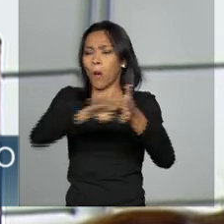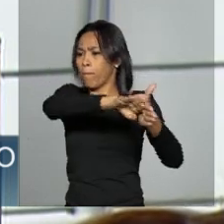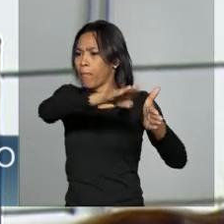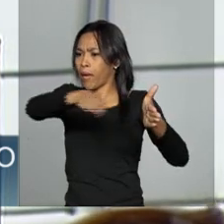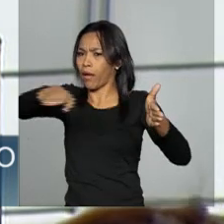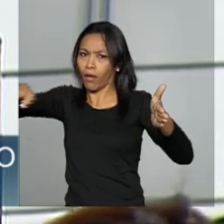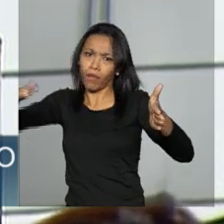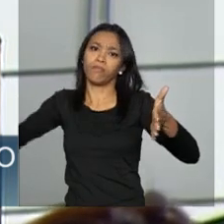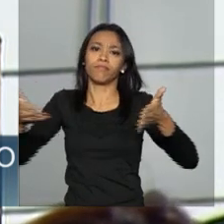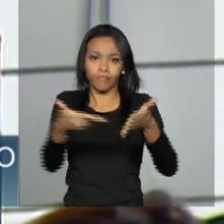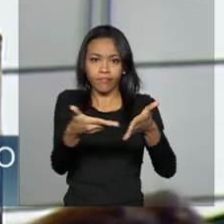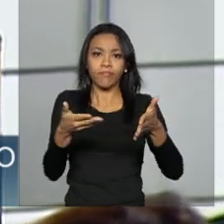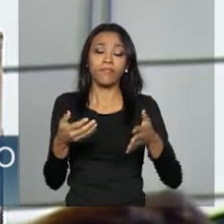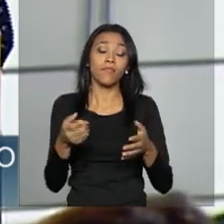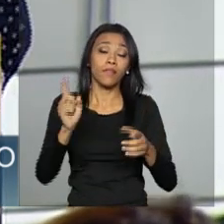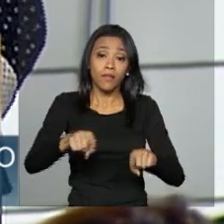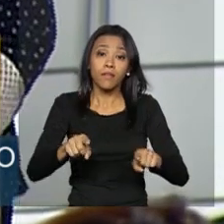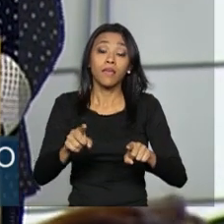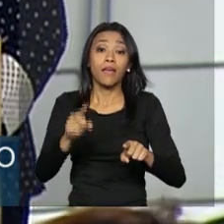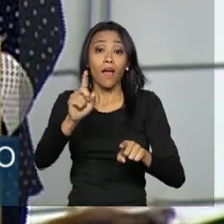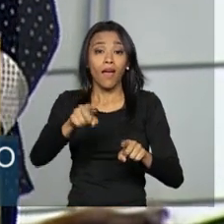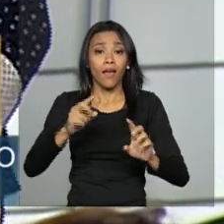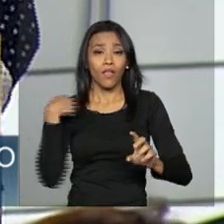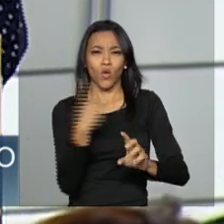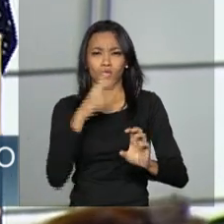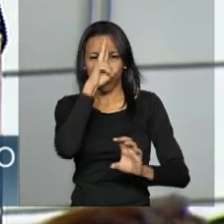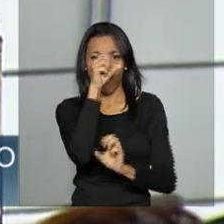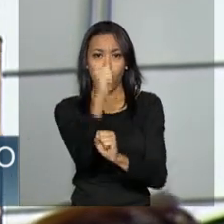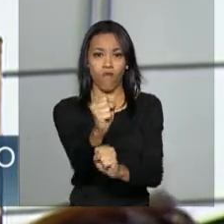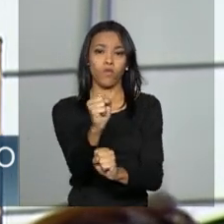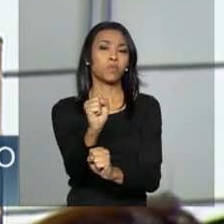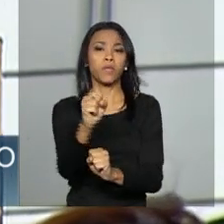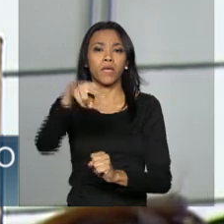à capacidade operacional da nossa Força Naval.